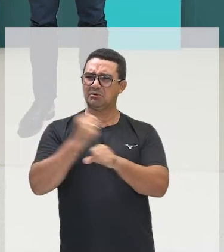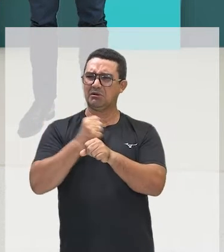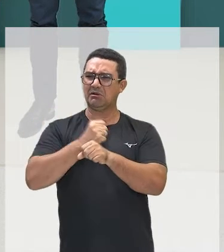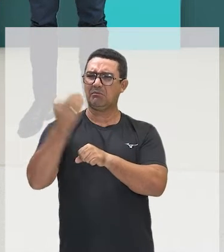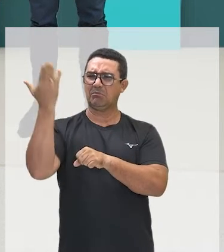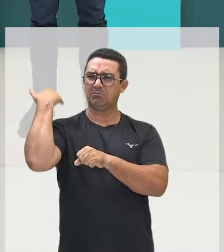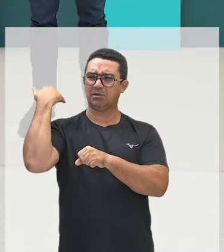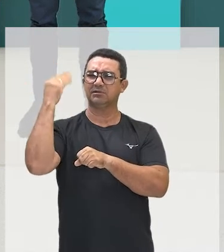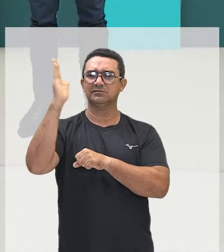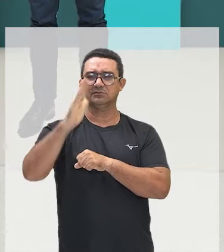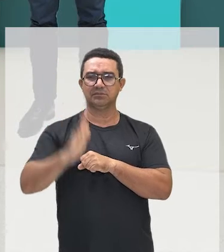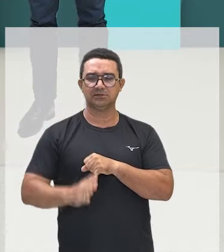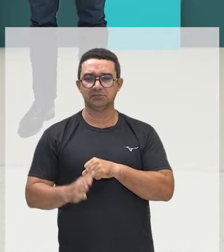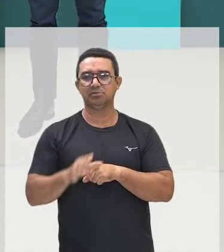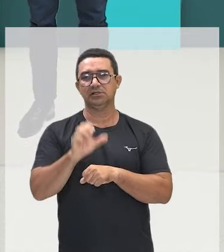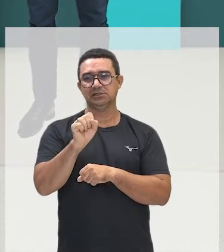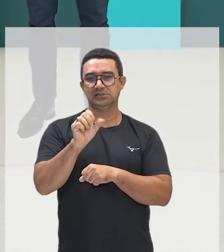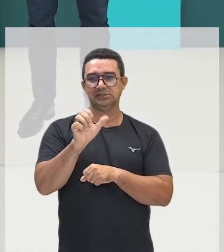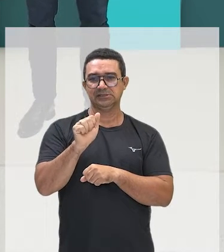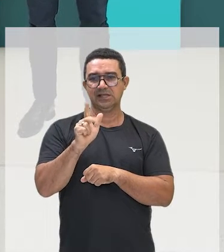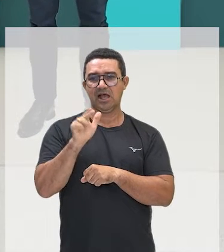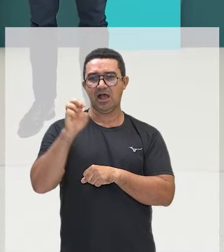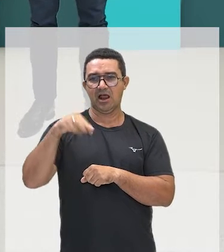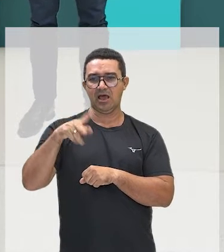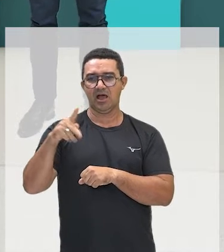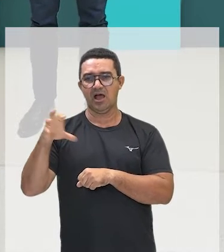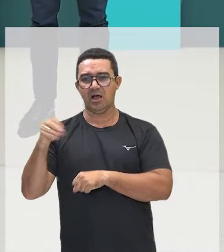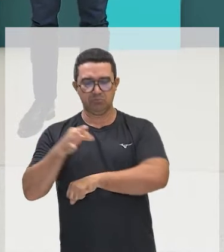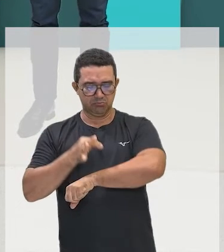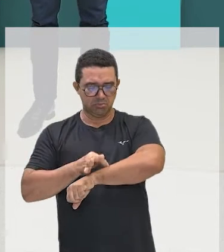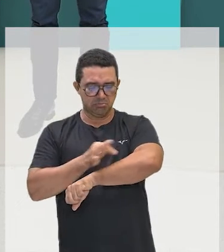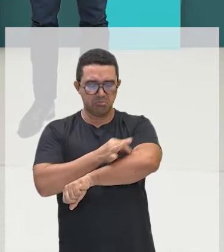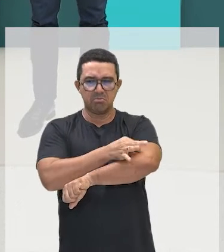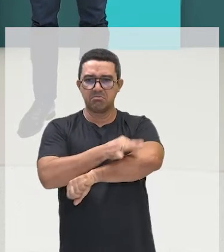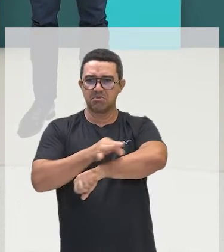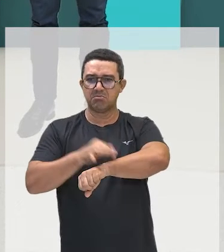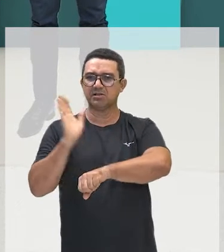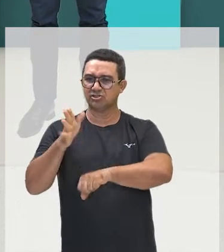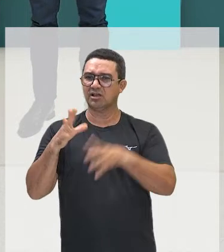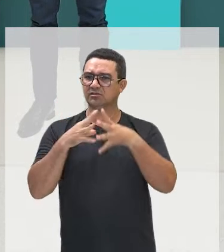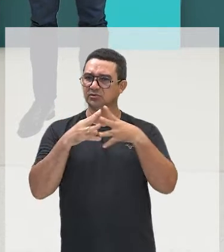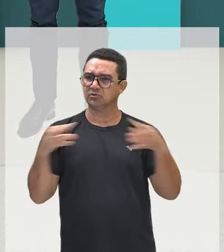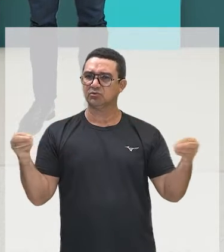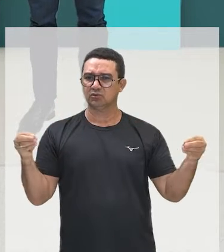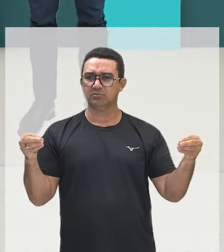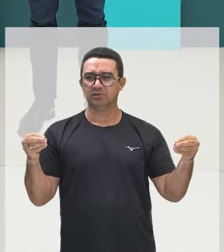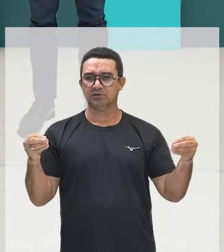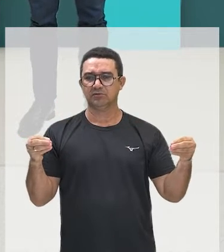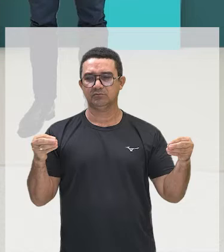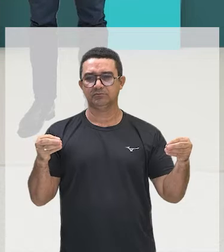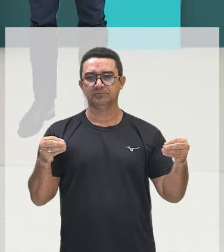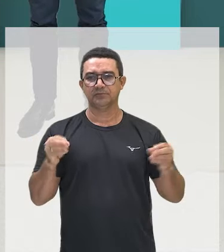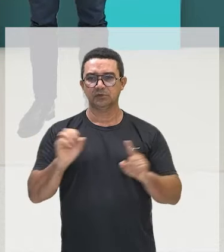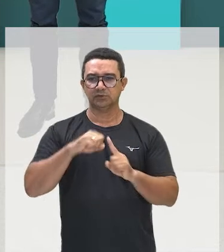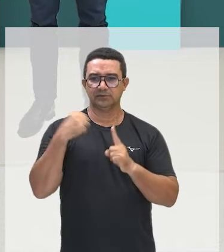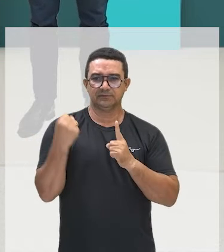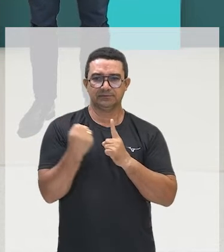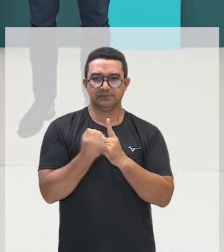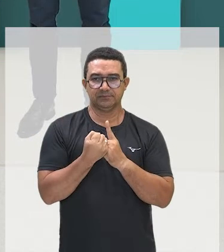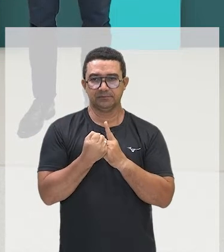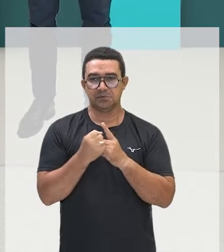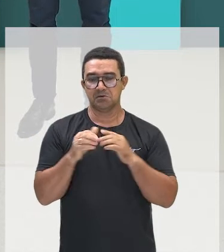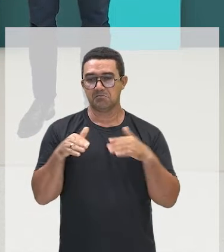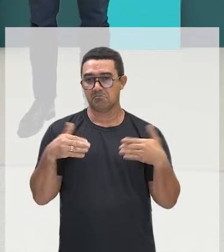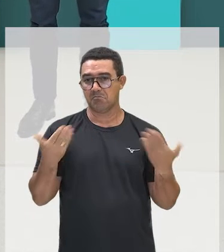nós praticamente erradicamos, né, aqui da nossa sociedade, e quando as pessoas não se vacinam, corre o risco de a gente voltar, então, a